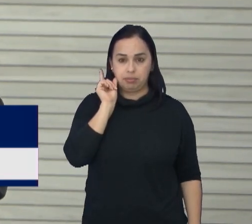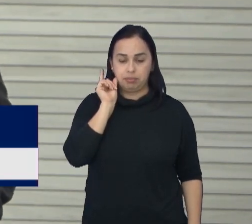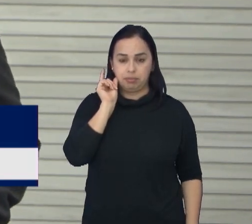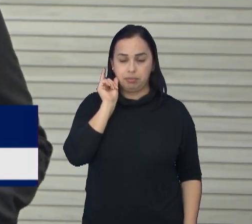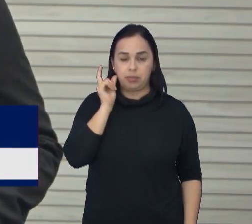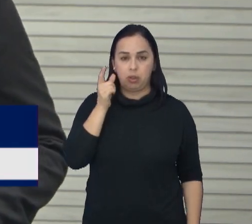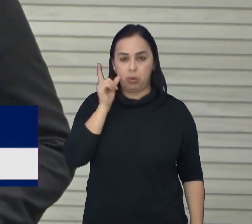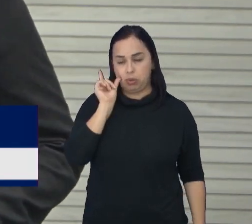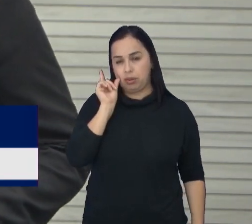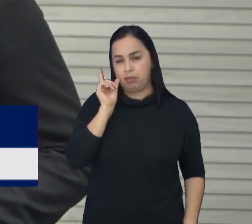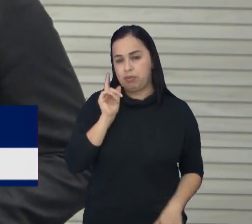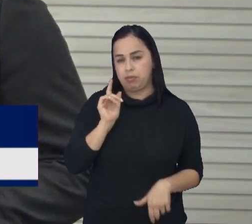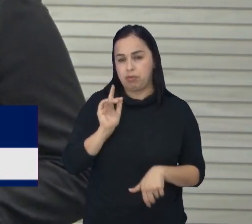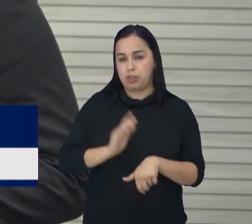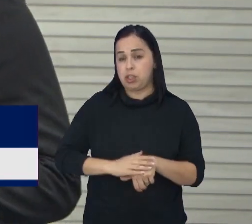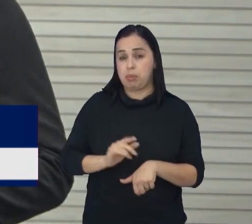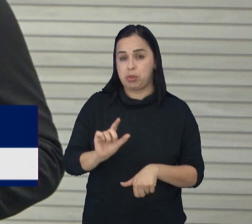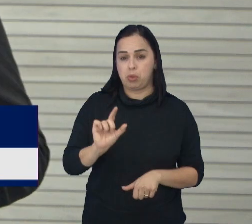Câmara Municipal